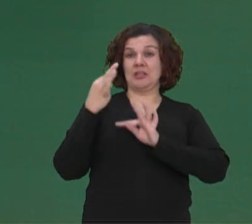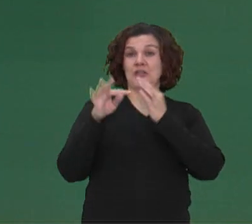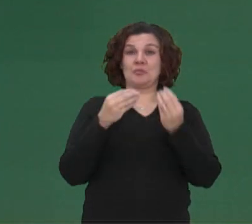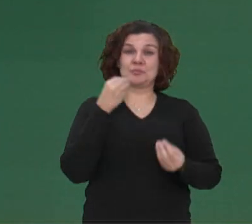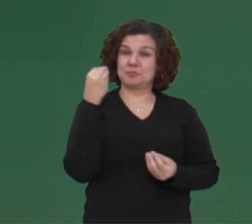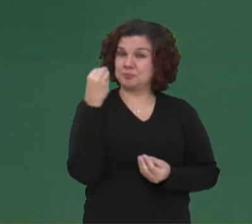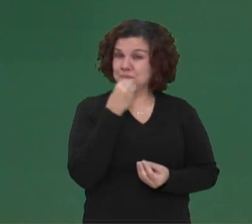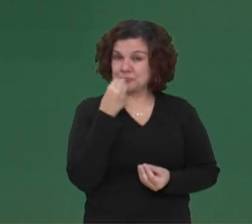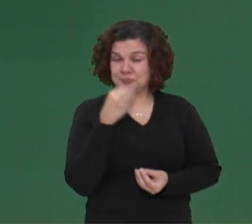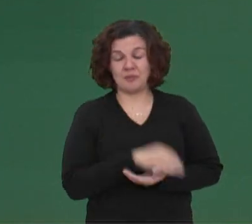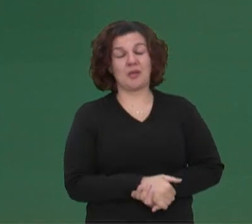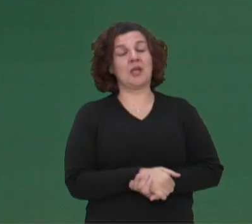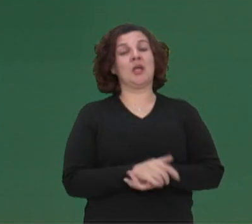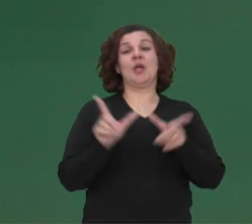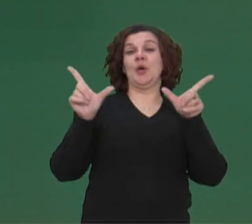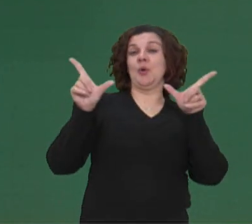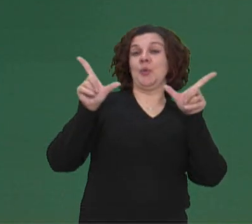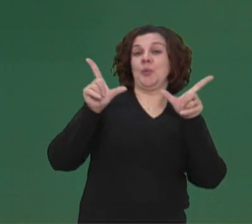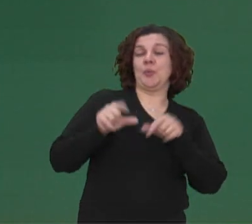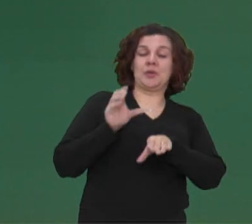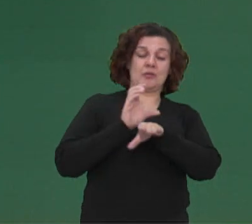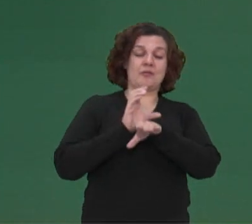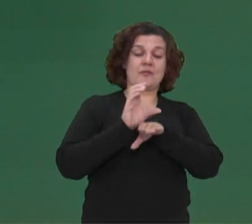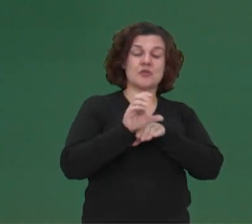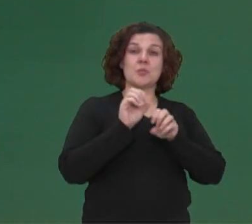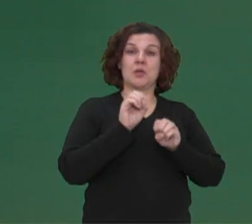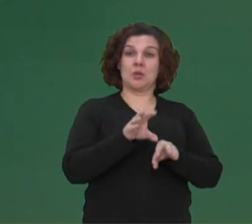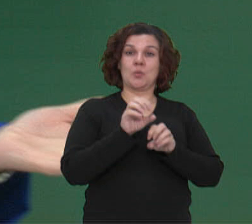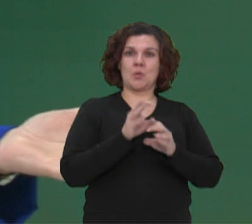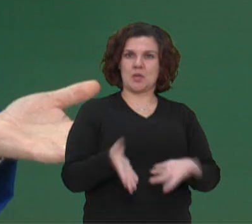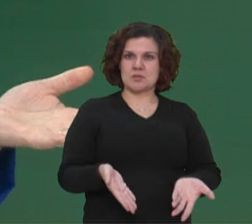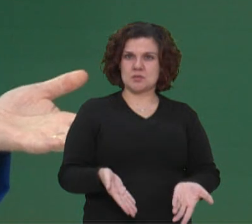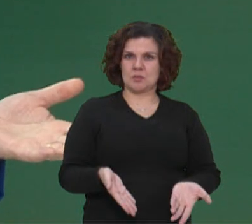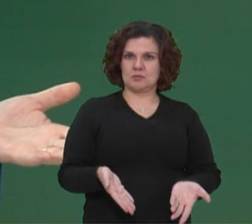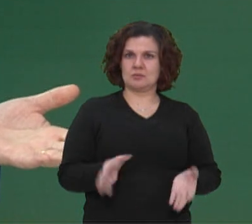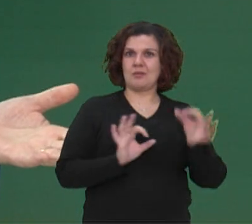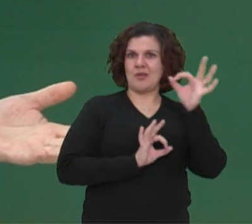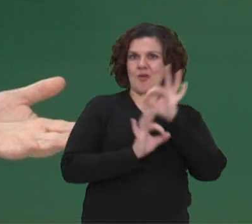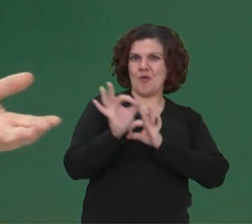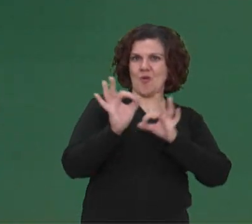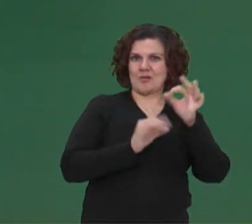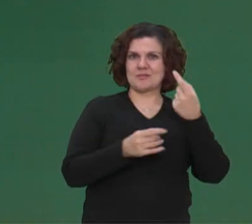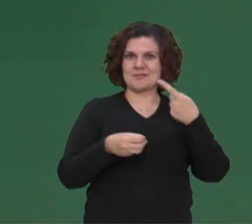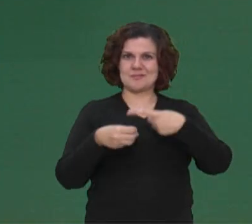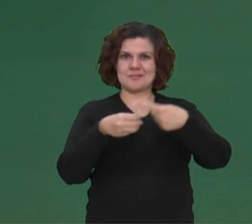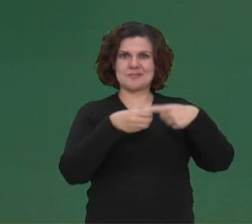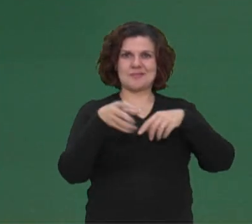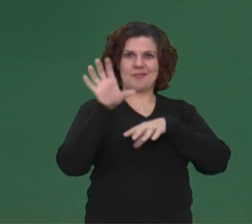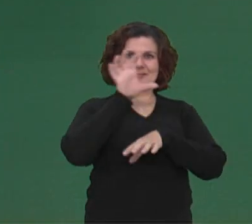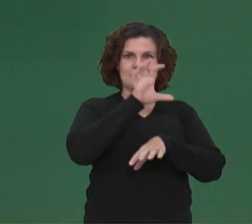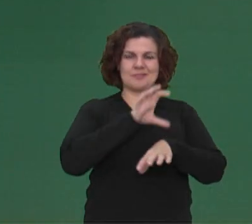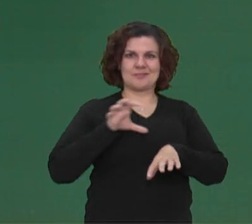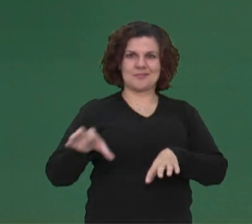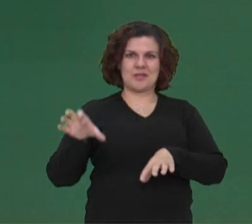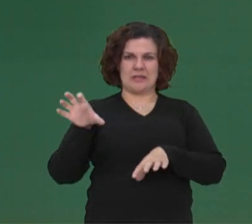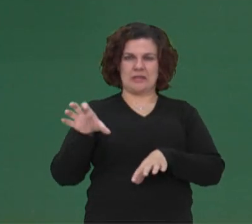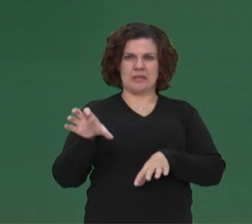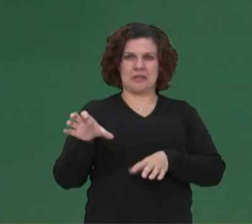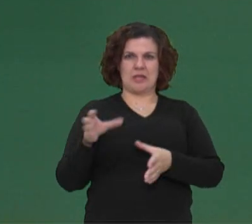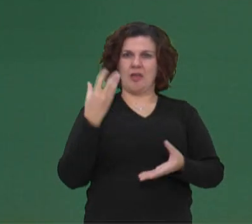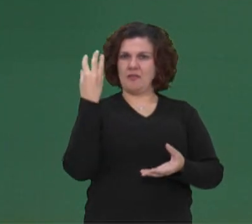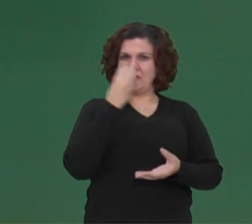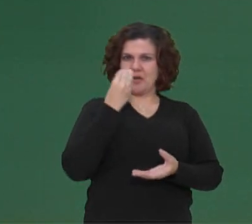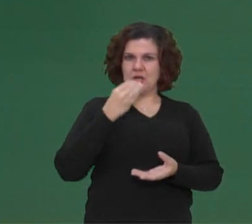tecnológico baixo, não tem investimento em educação e ainda a infraestrutura é precária. Professor, no processo